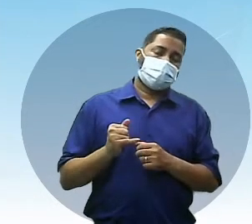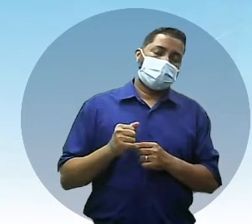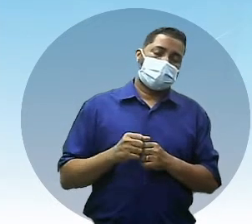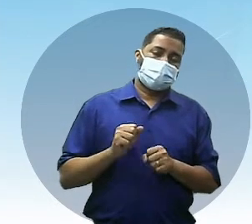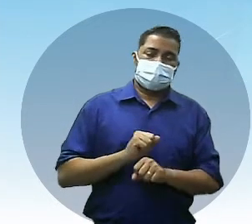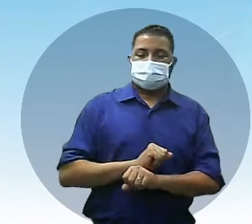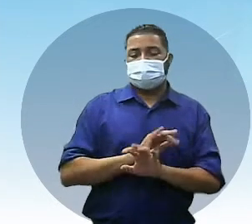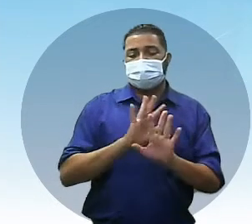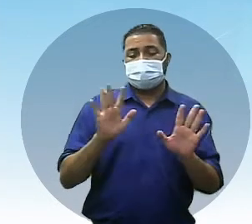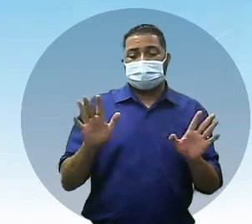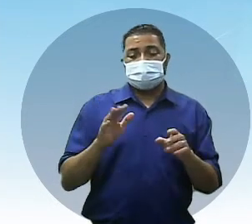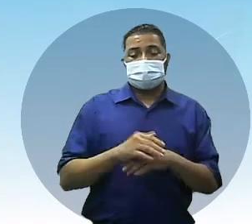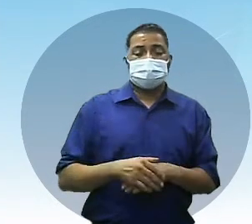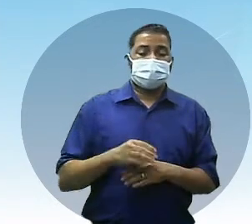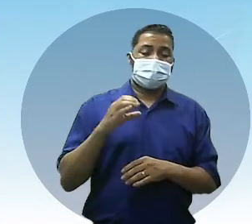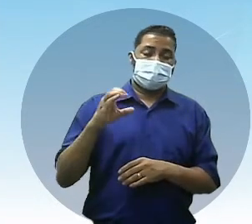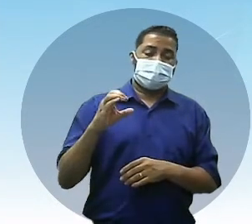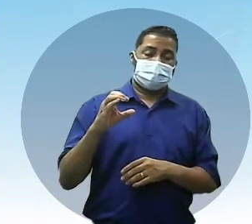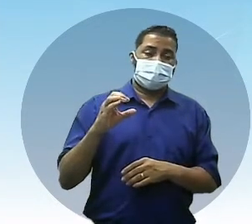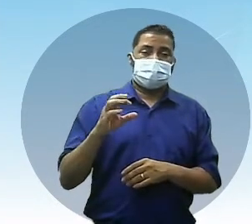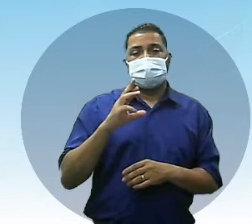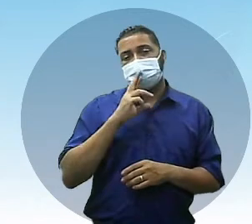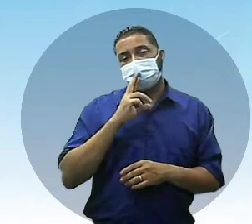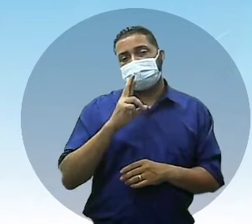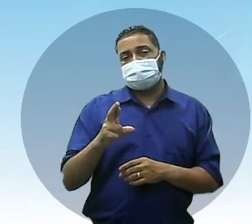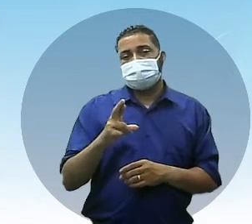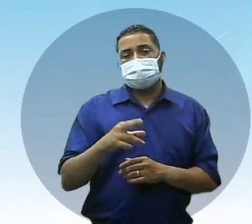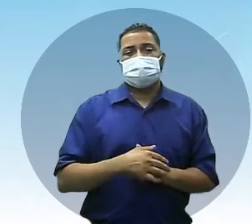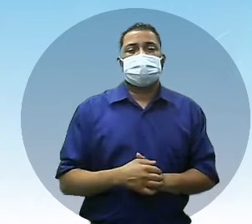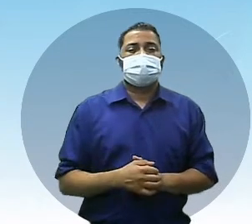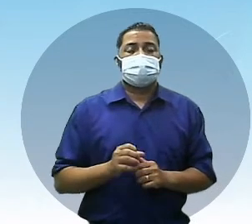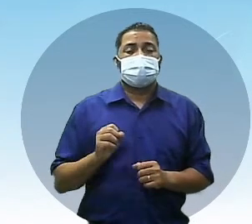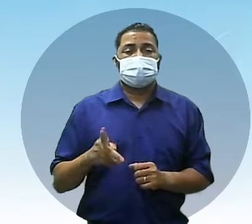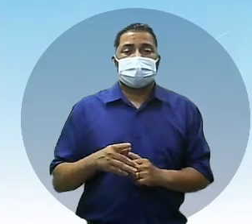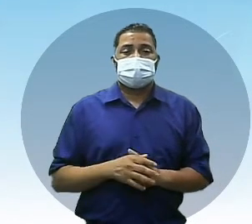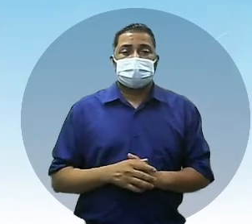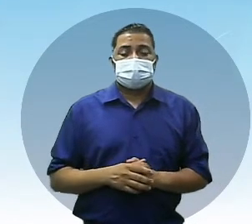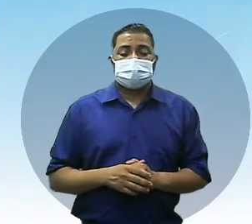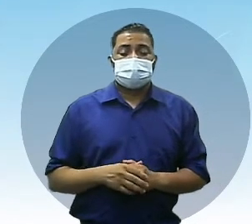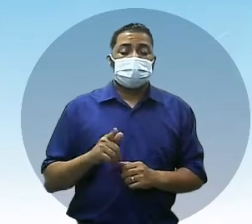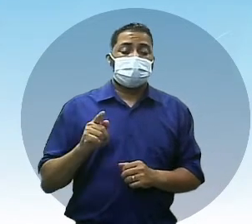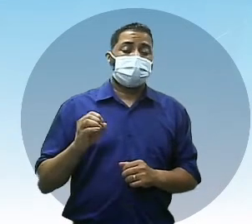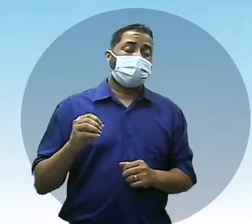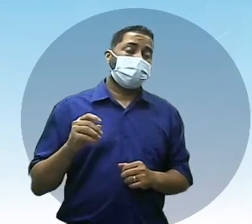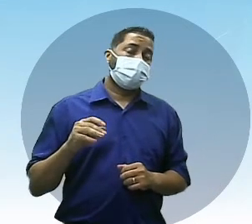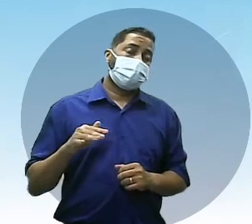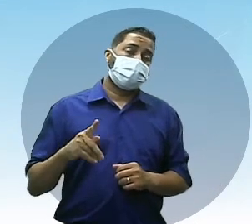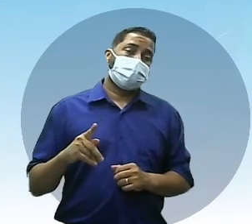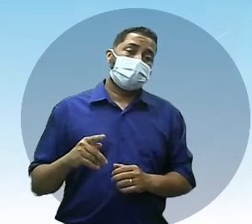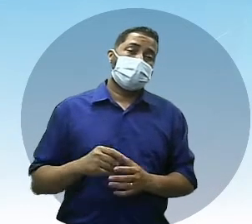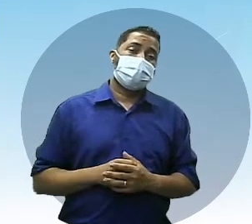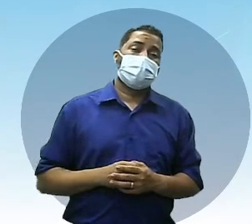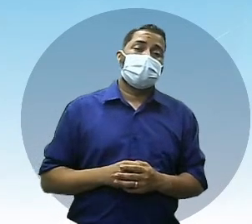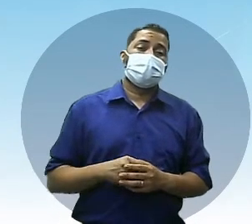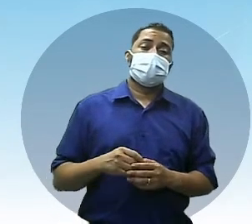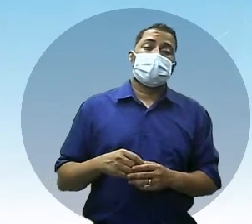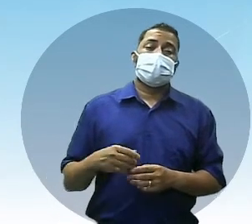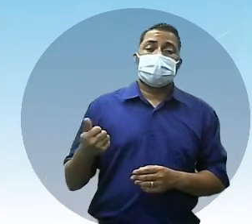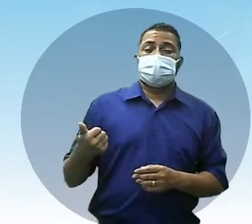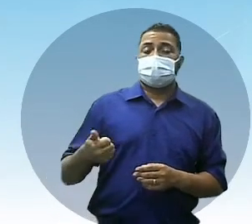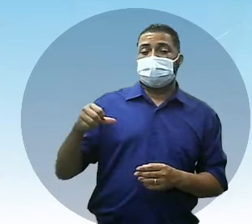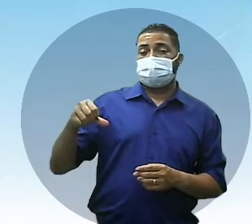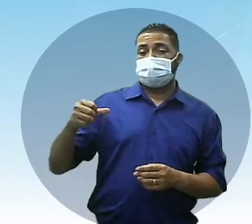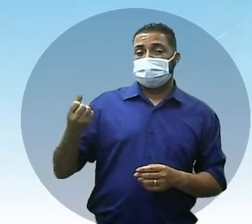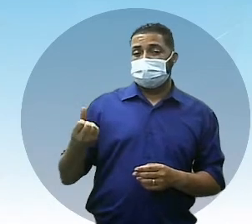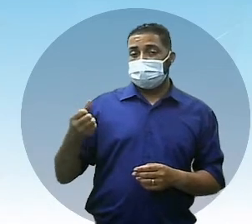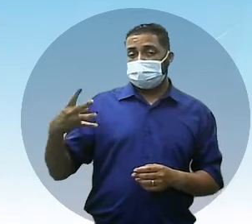bem claro que a letra C é a nossa resposta, tá bem? Golpe civil-militar de 1964 com a doutrina